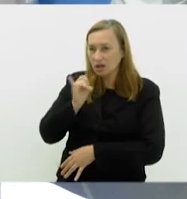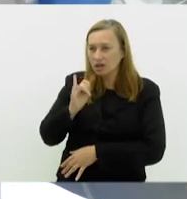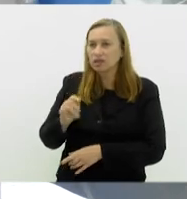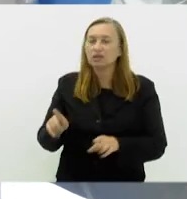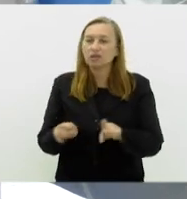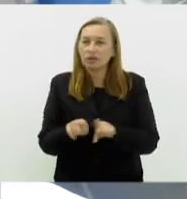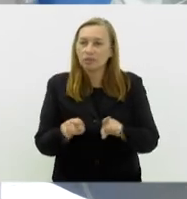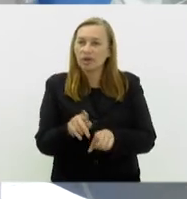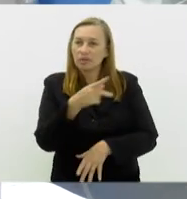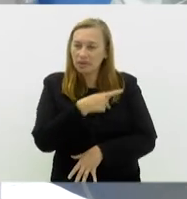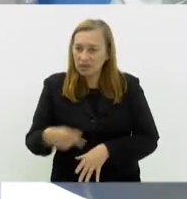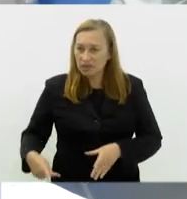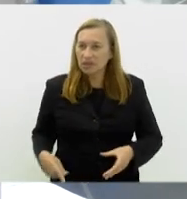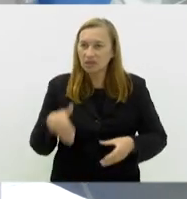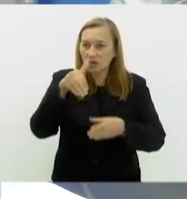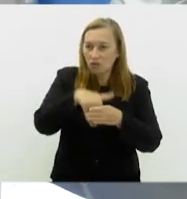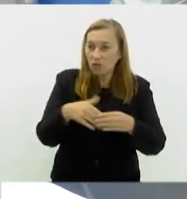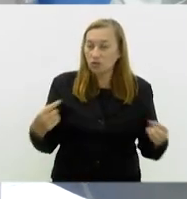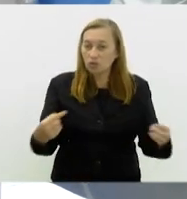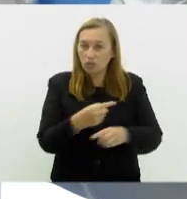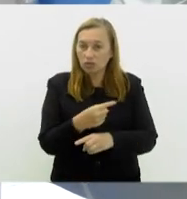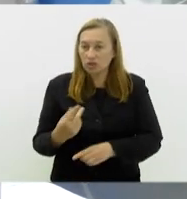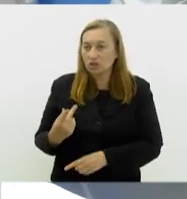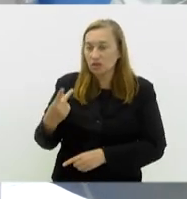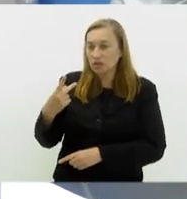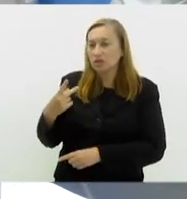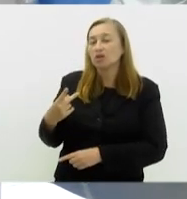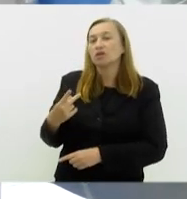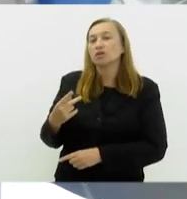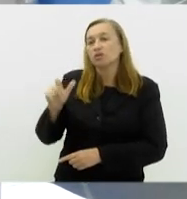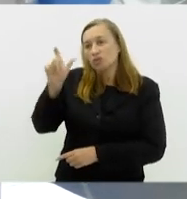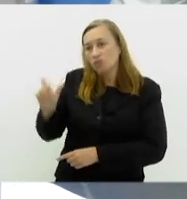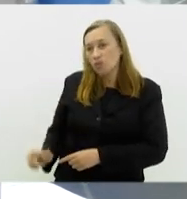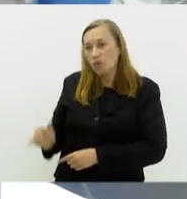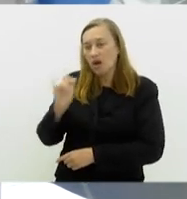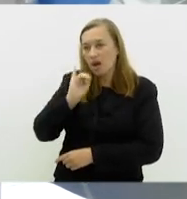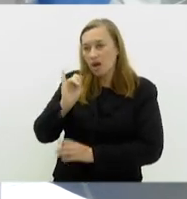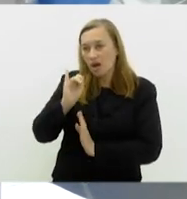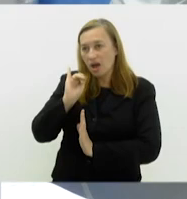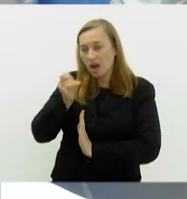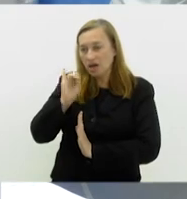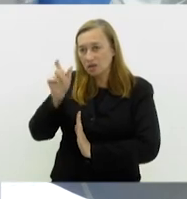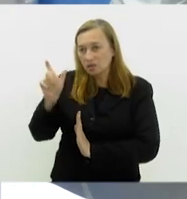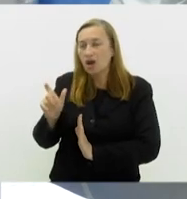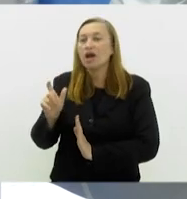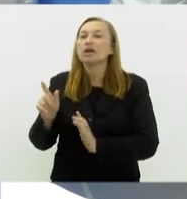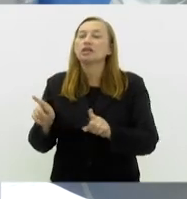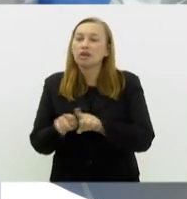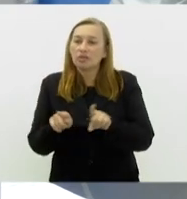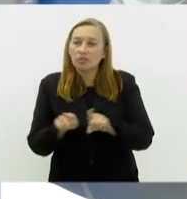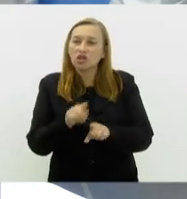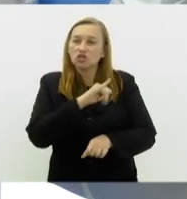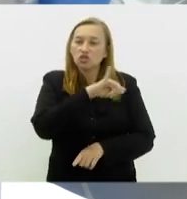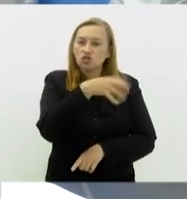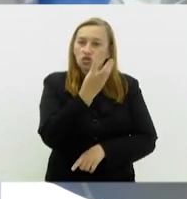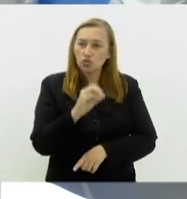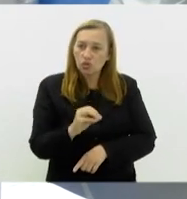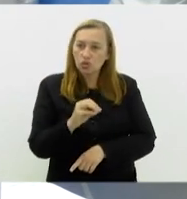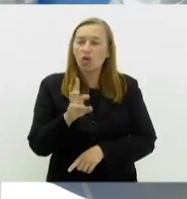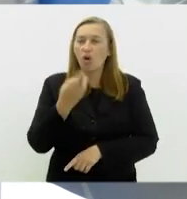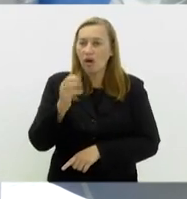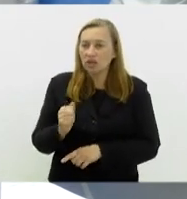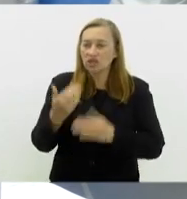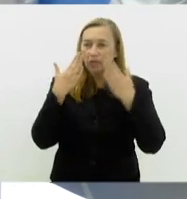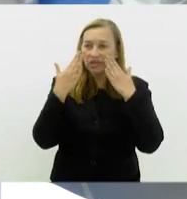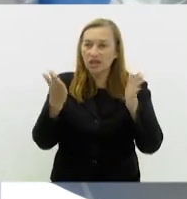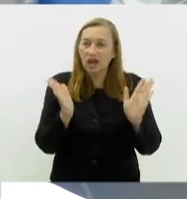presidente que é um voto divergente ao voto do relator e o voto do deputado Júlio Rocha que apresentará